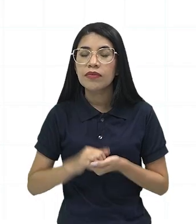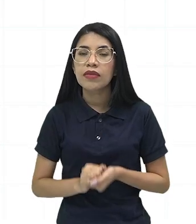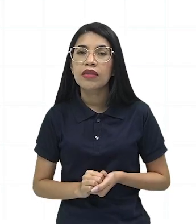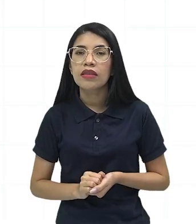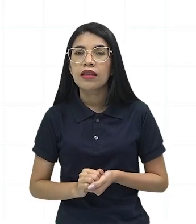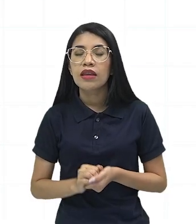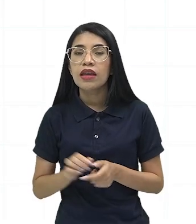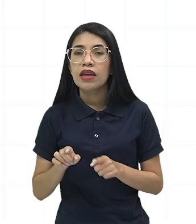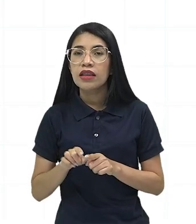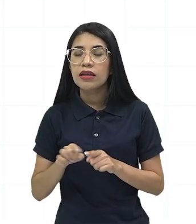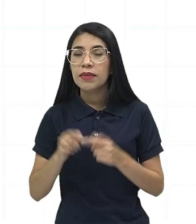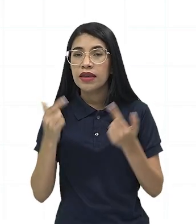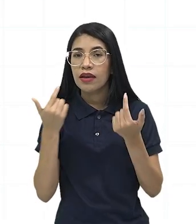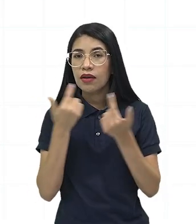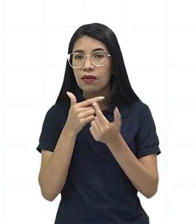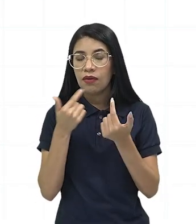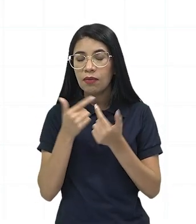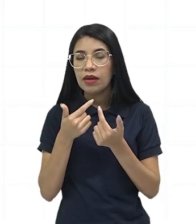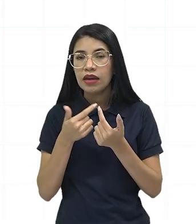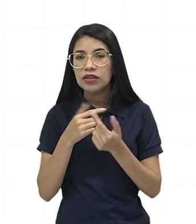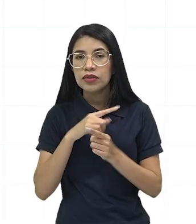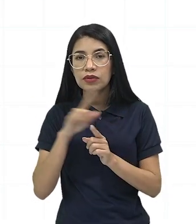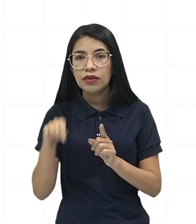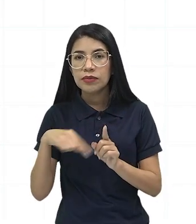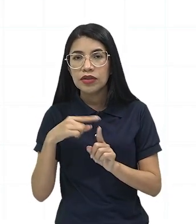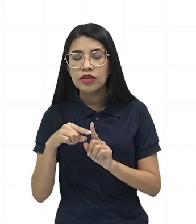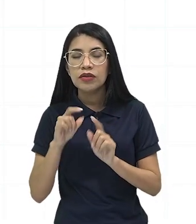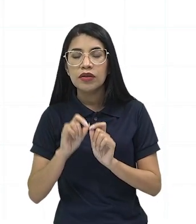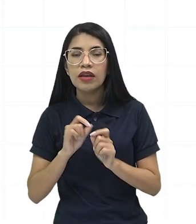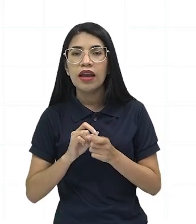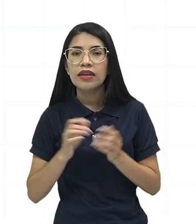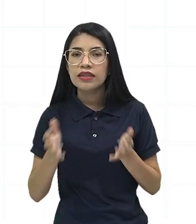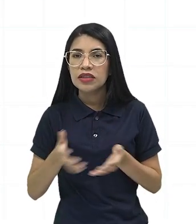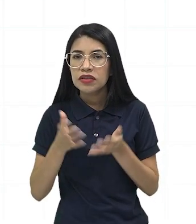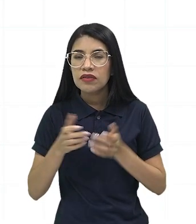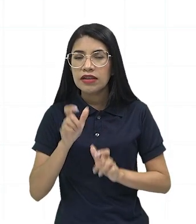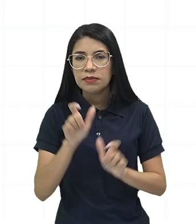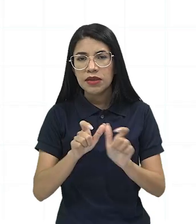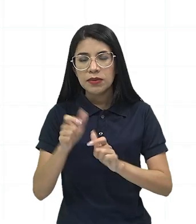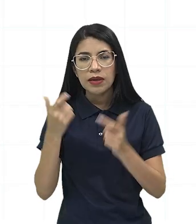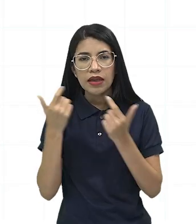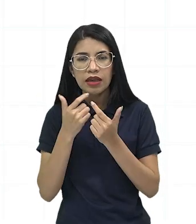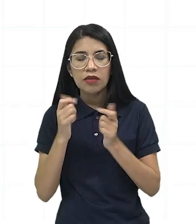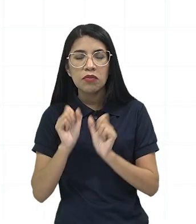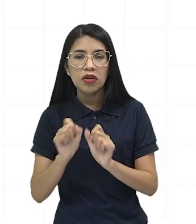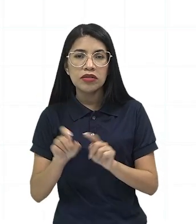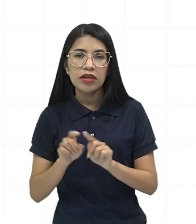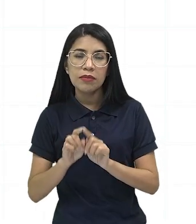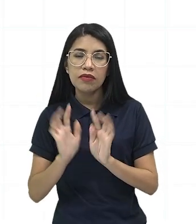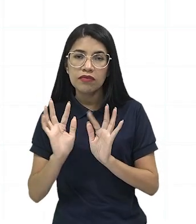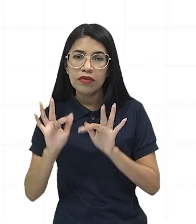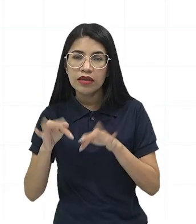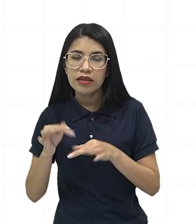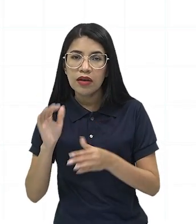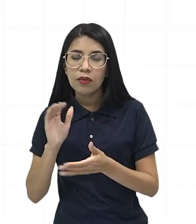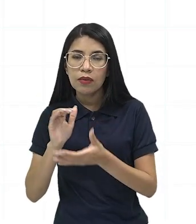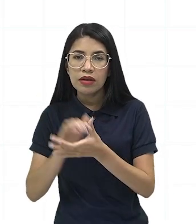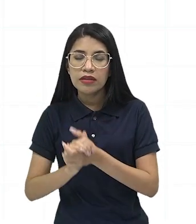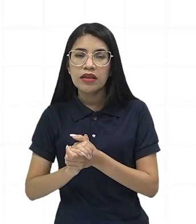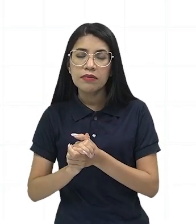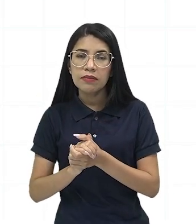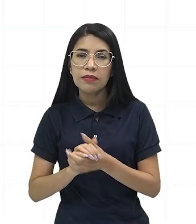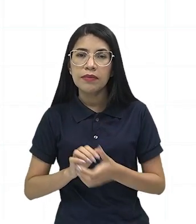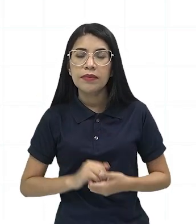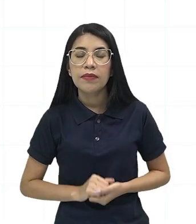forma de comédia, ela visa incentivar o riso e pode terminar, por exemplo, em casamento, em boa parte dos